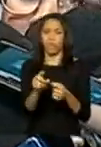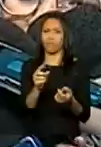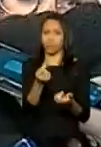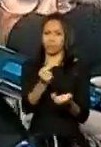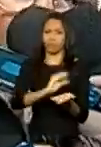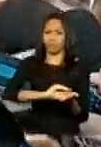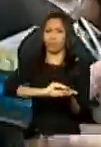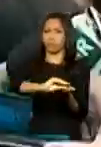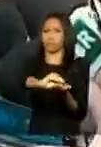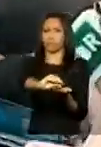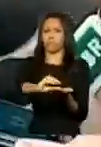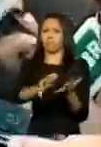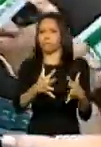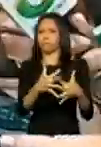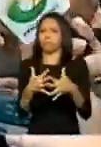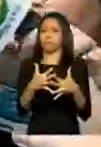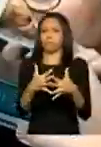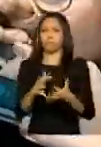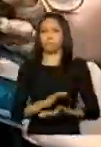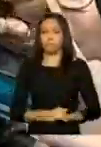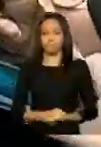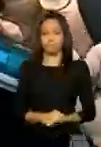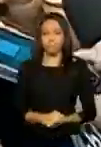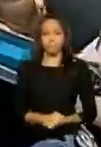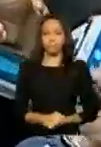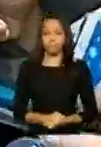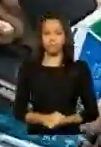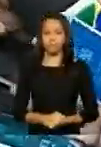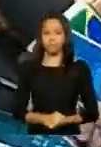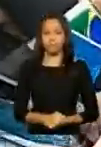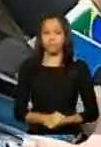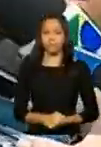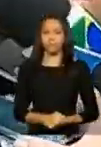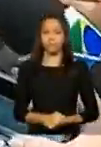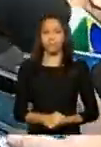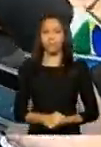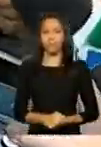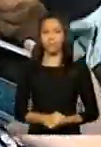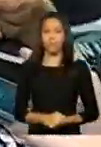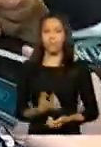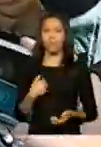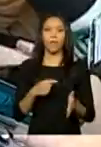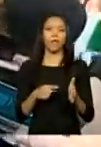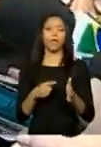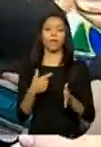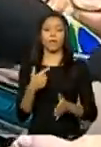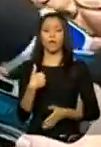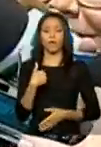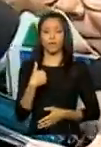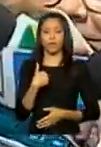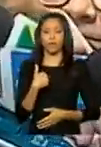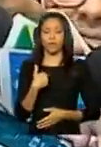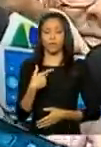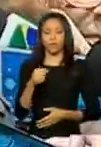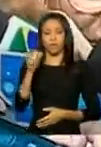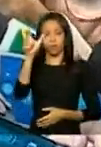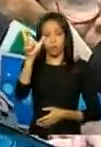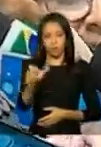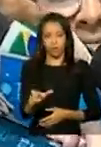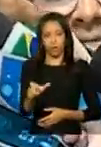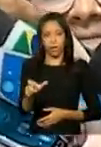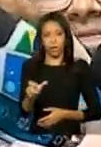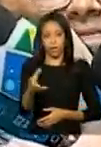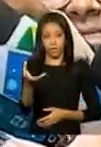A prioridade não foi essa metralhadora, porque a Marta tem uma metralhadora. Eu sou um alvo eventual. Ela quis atirar em